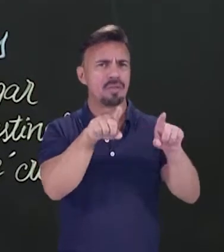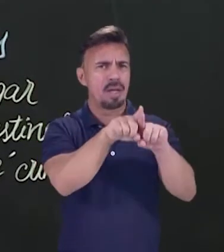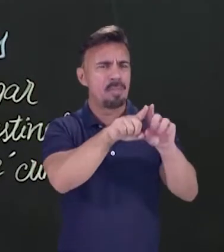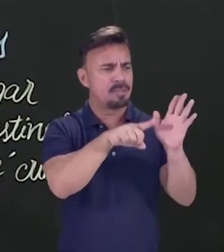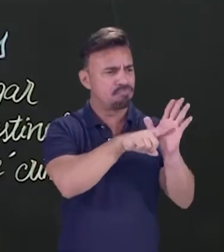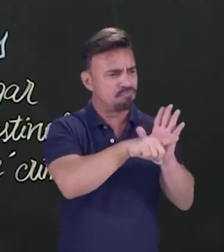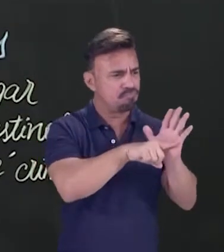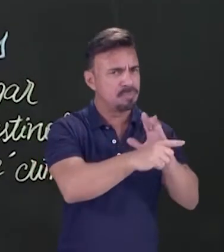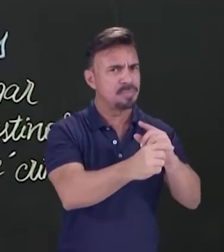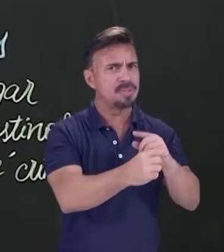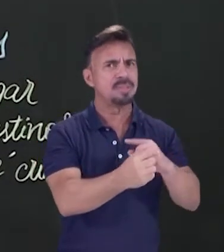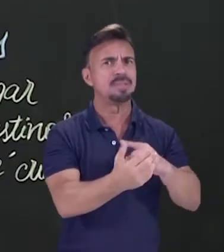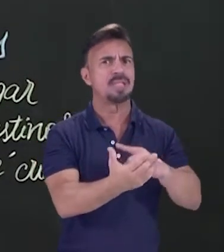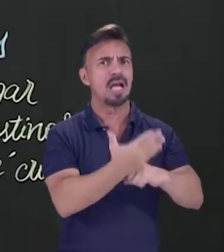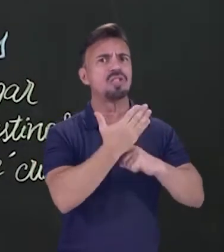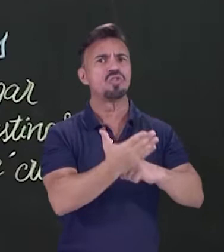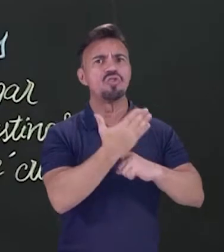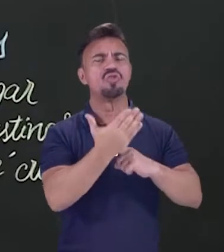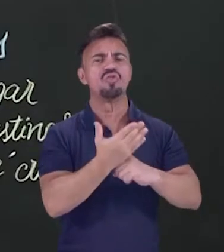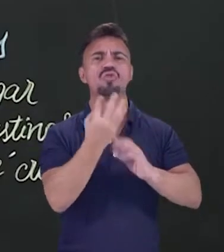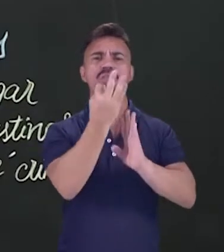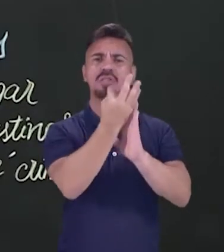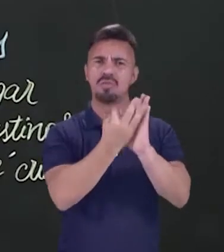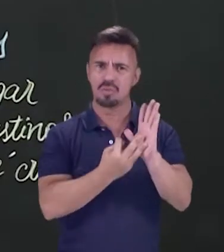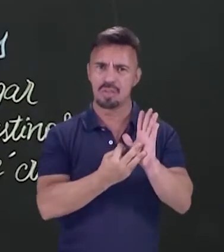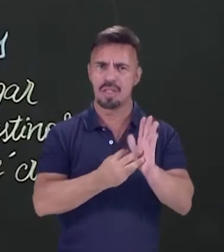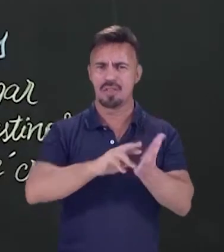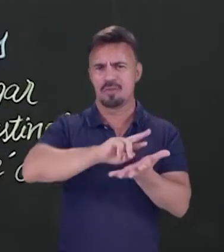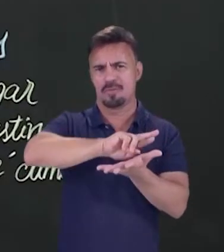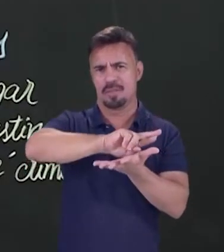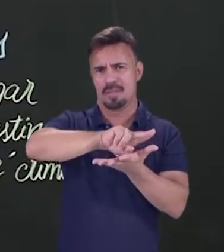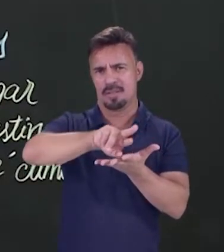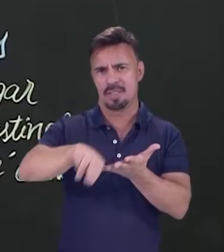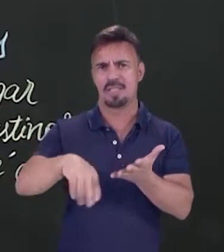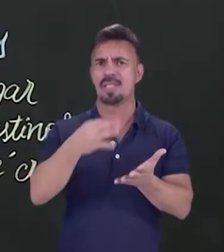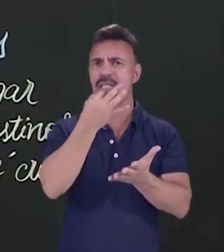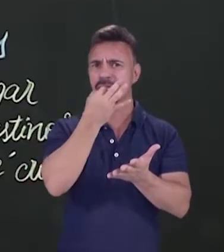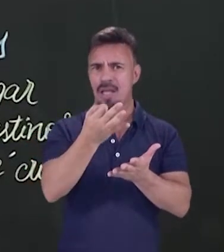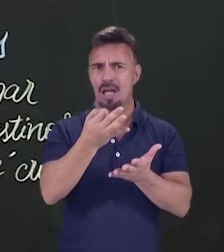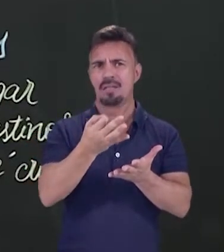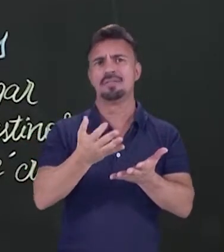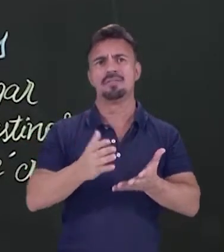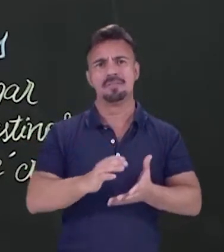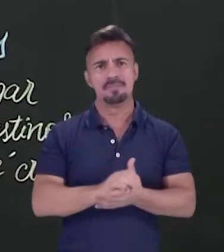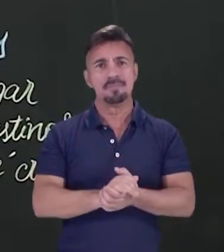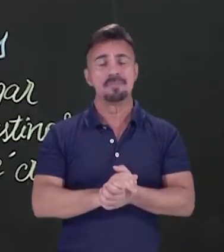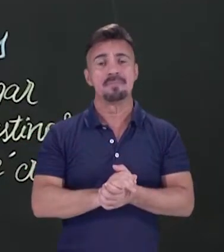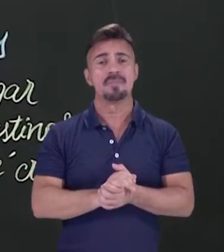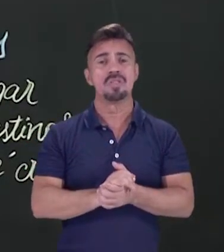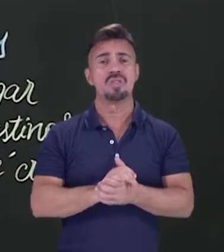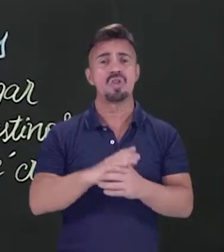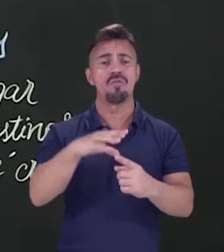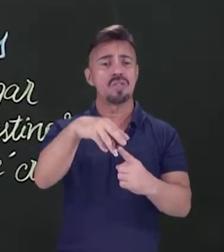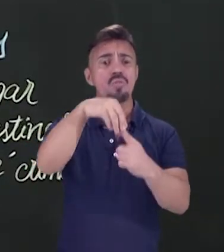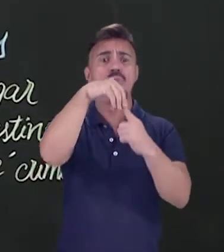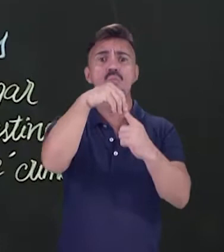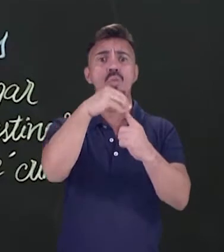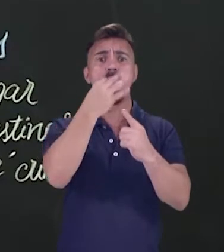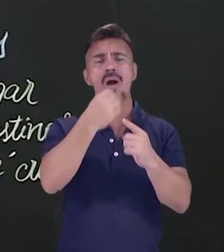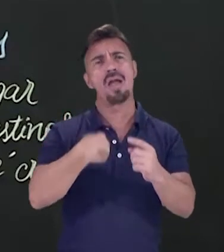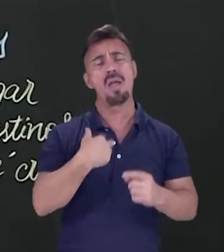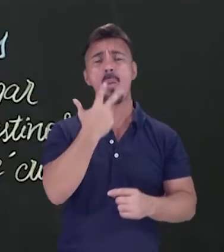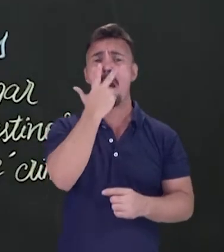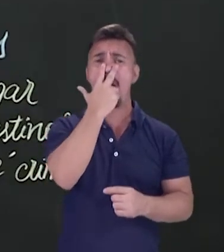contribui bastante para que o seu texto use e abuse de estratégias argumentativas diversificadas, que não fiquem apenas centradas